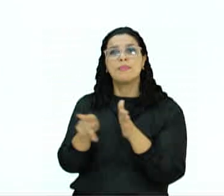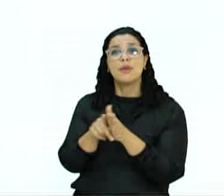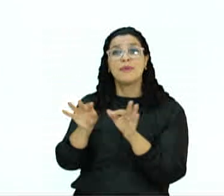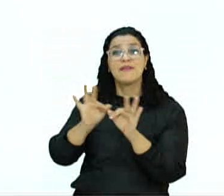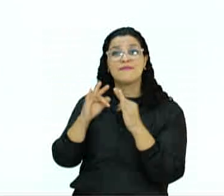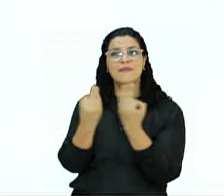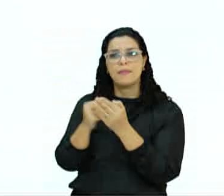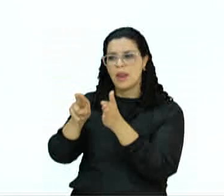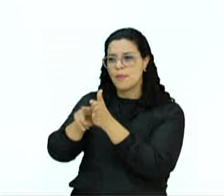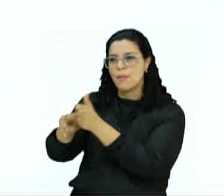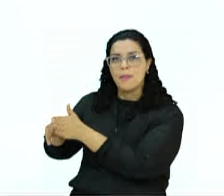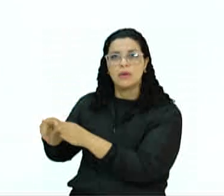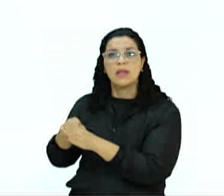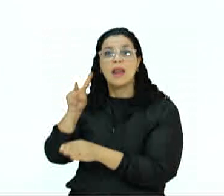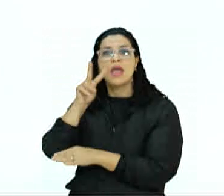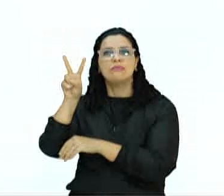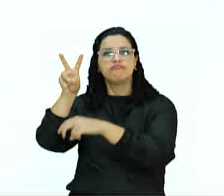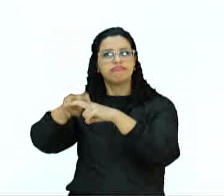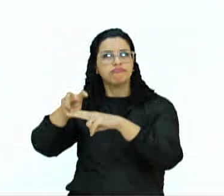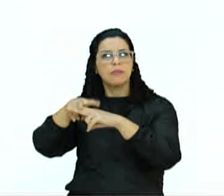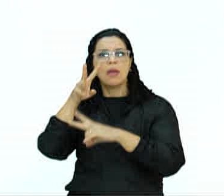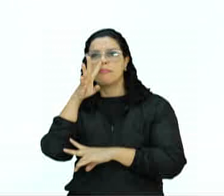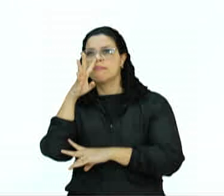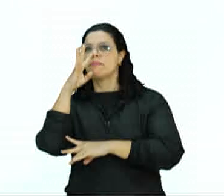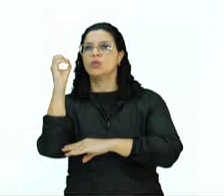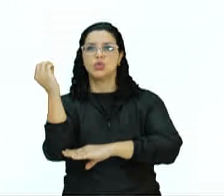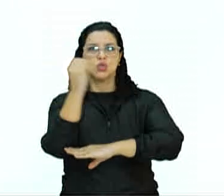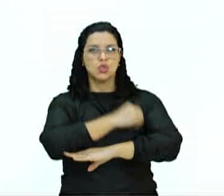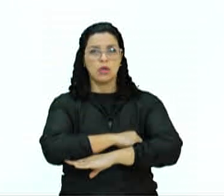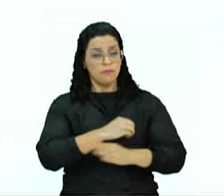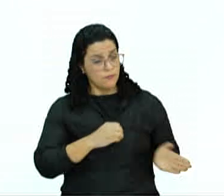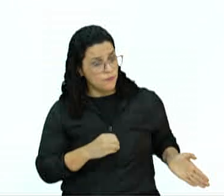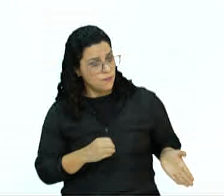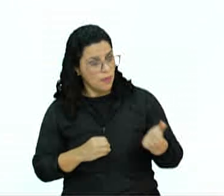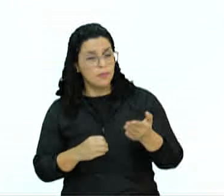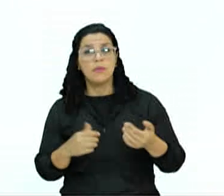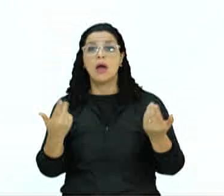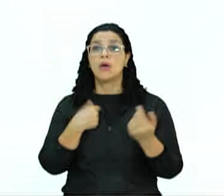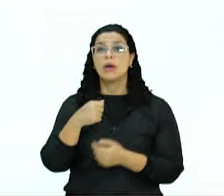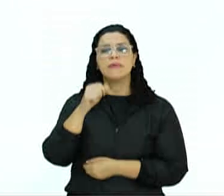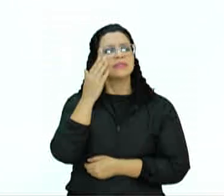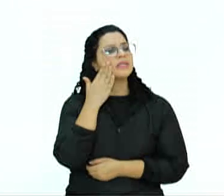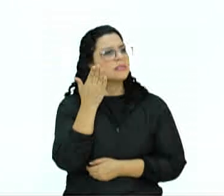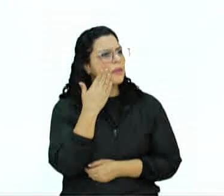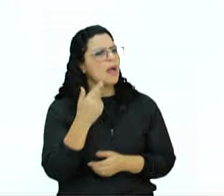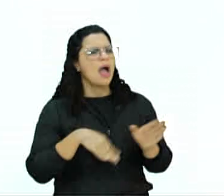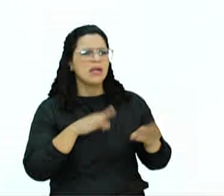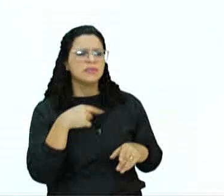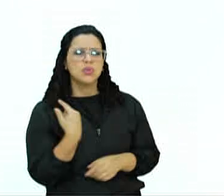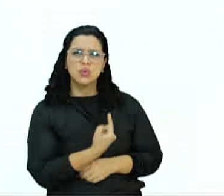gente. É de lá que se vê o pôr do sol, e tomando-a pela cintura. Sabe, Raquel, andei